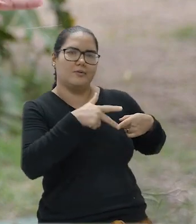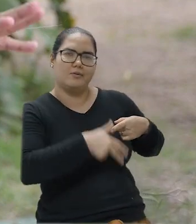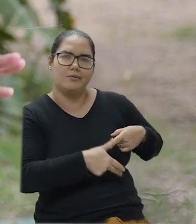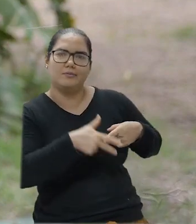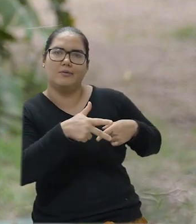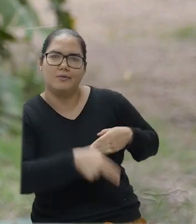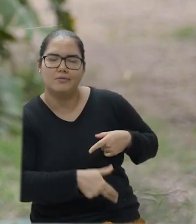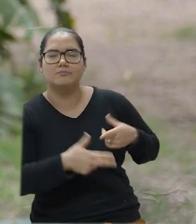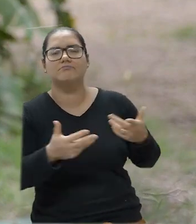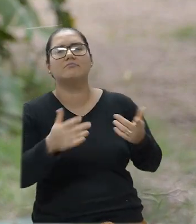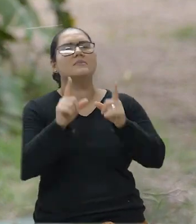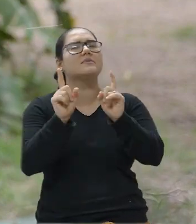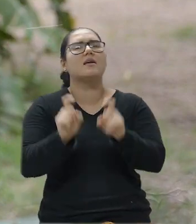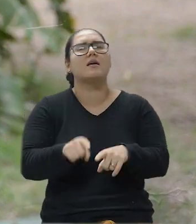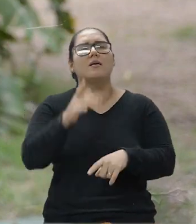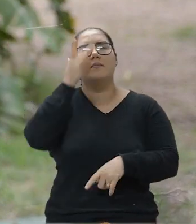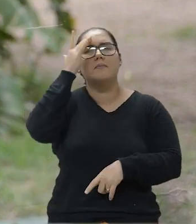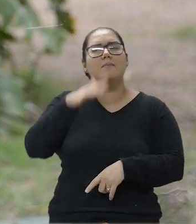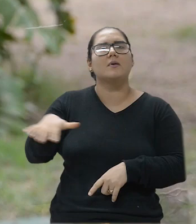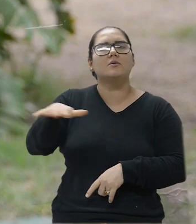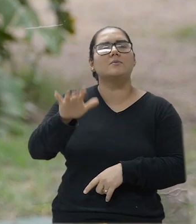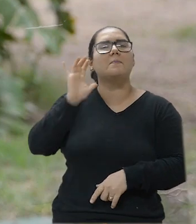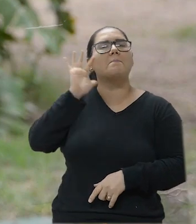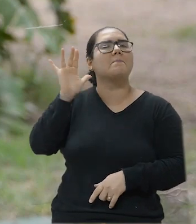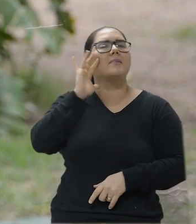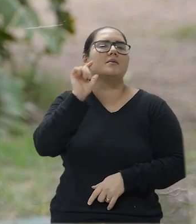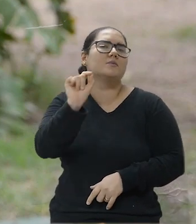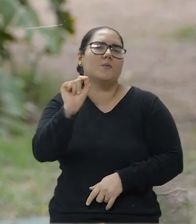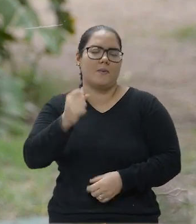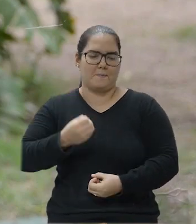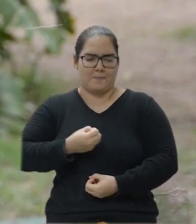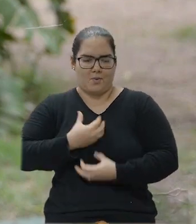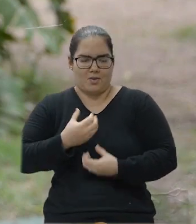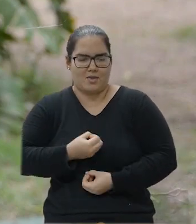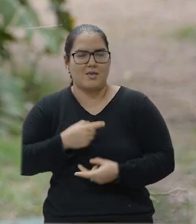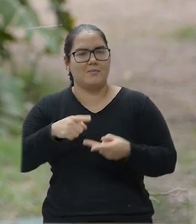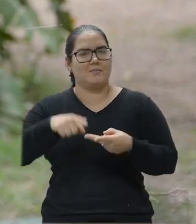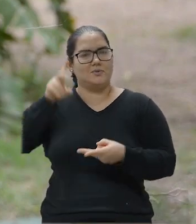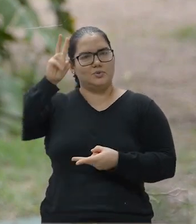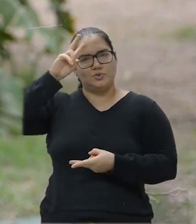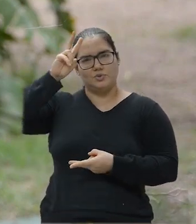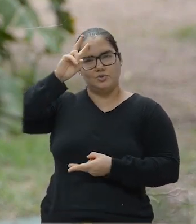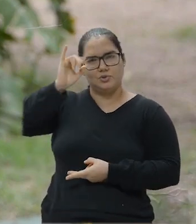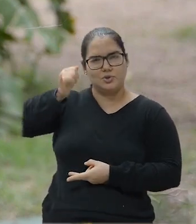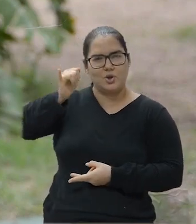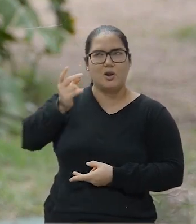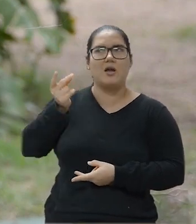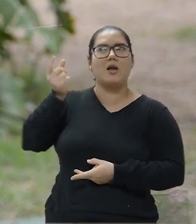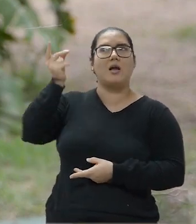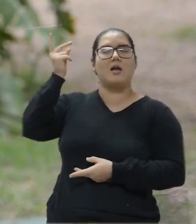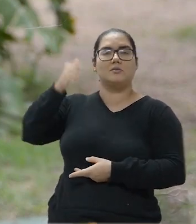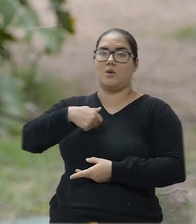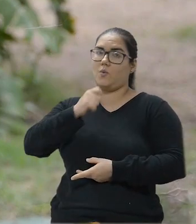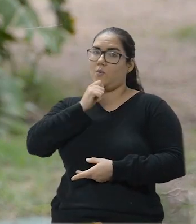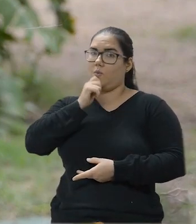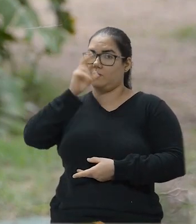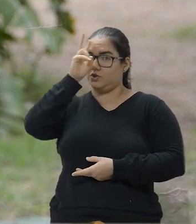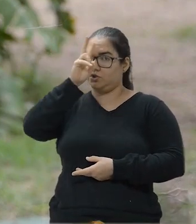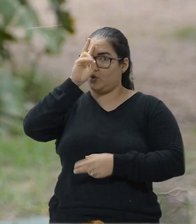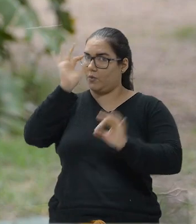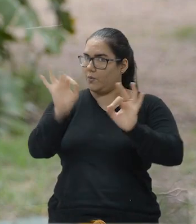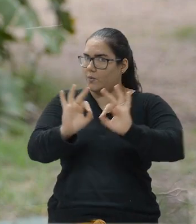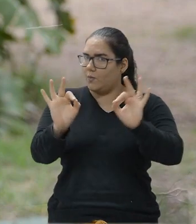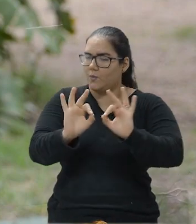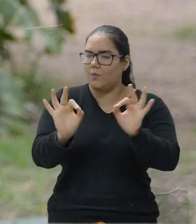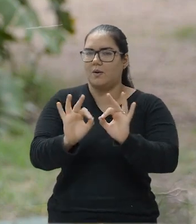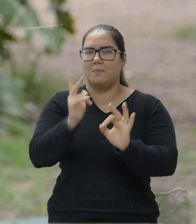pelo caminho. Será que as pessoas pensam que os poemas e as crônicas, que naquela época ainda eu nem